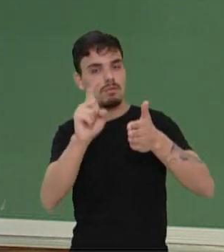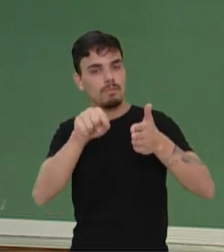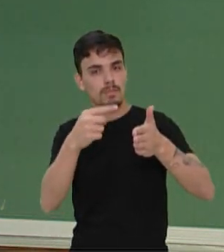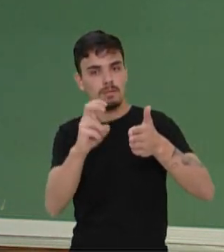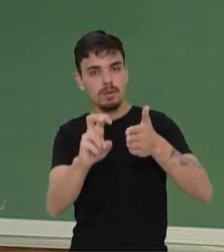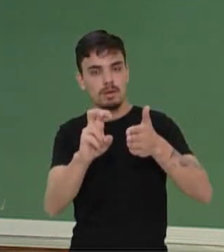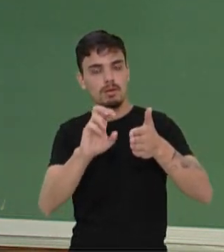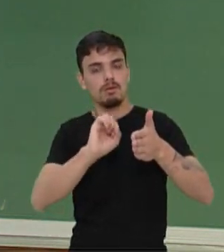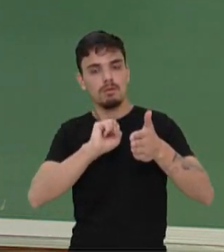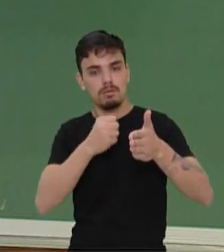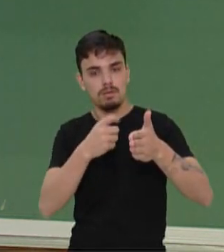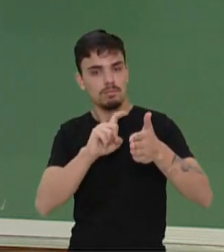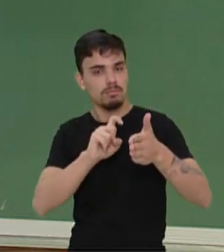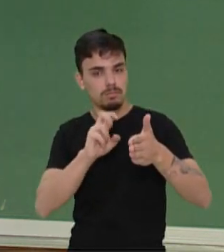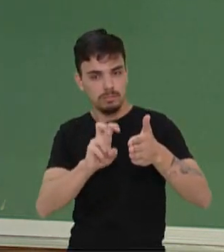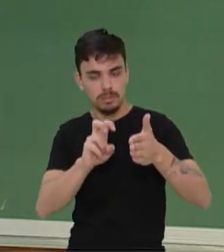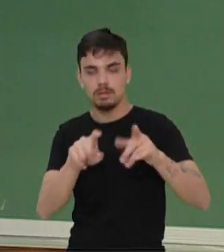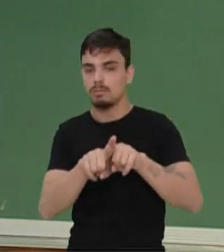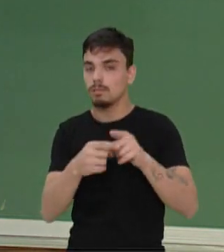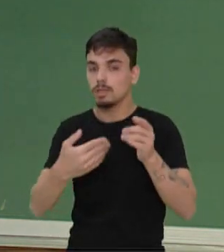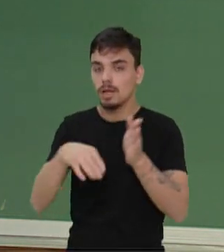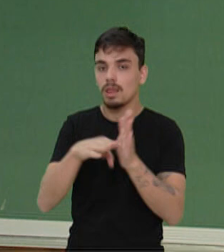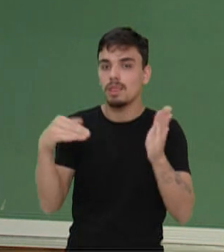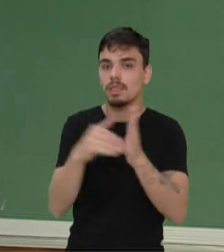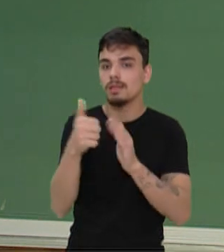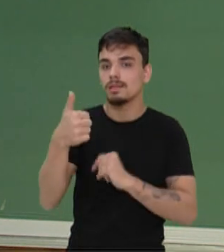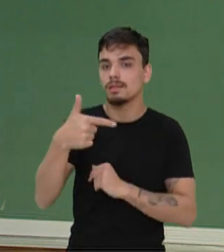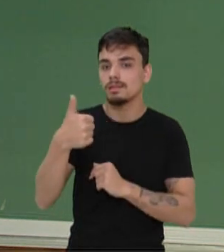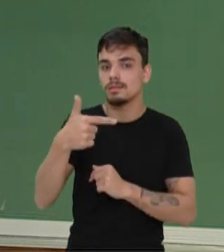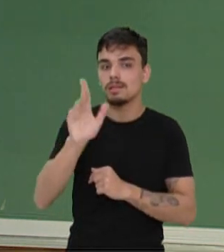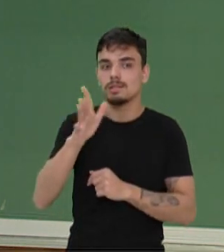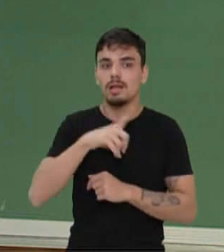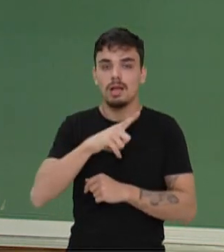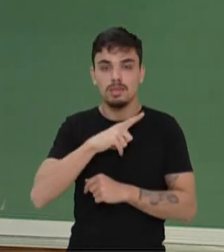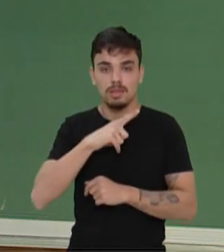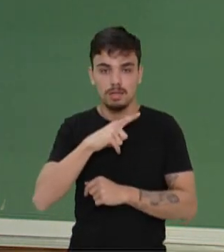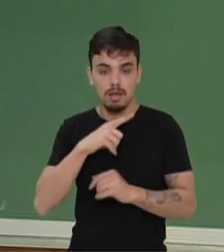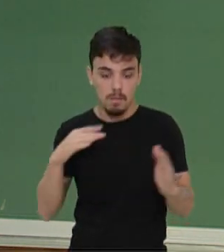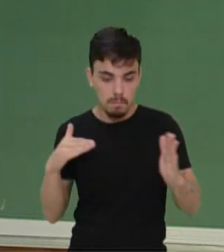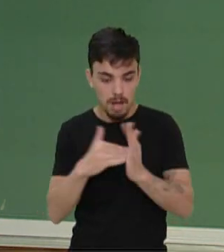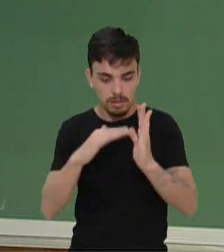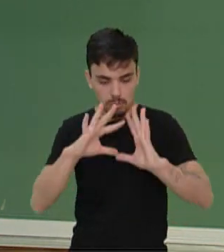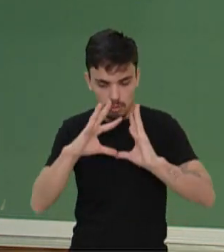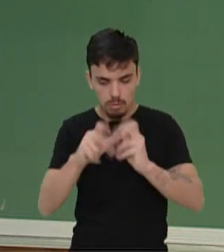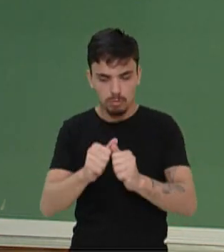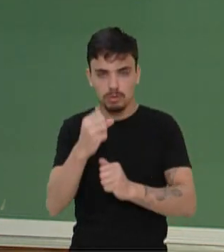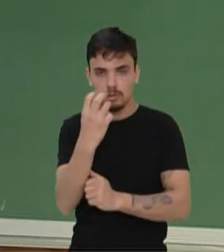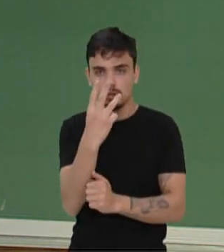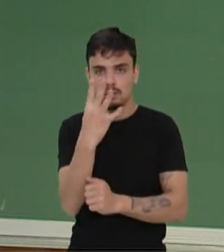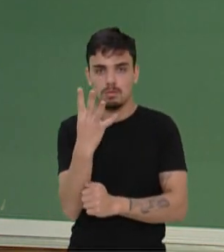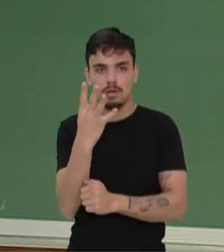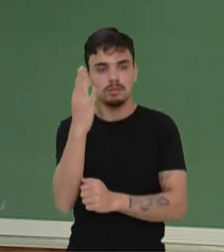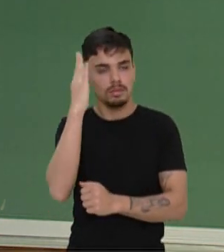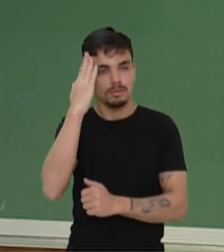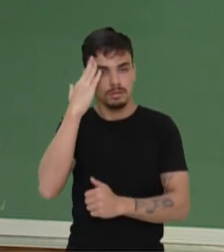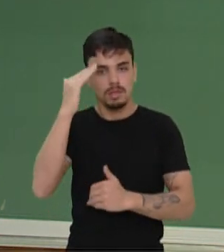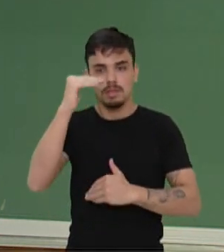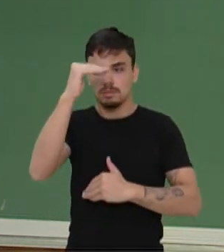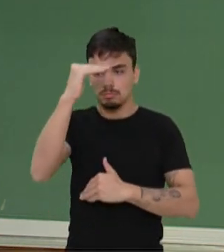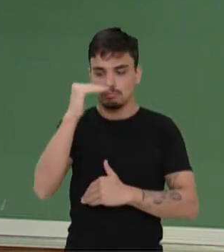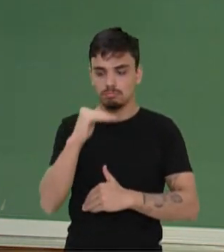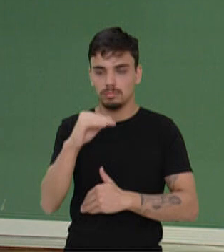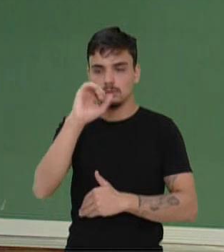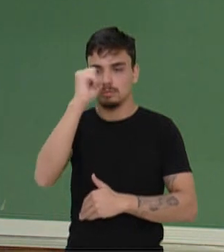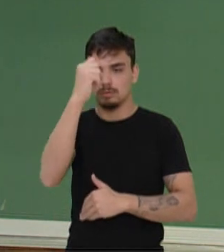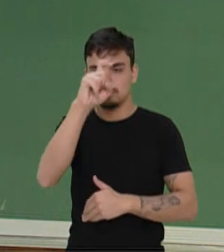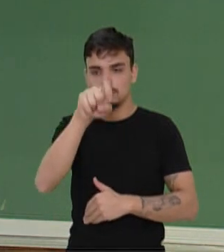para chegar nos 17, né? Por quê? Porque eu tenho 34 no máximo para usar. Eu já sei que aqui é 8,5, aqui é 8,5.